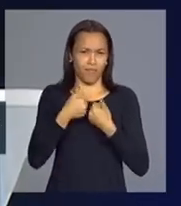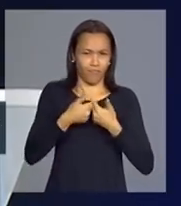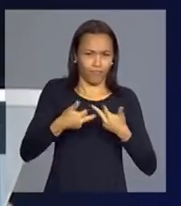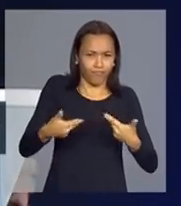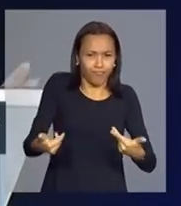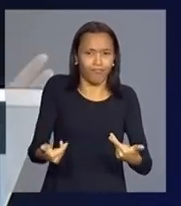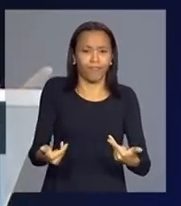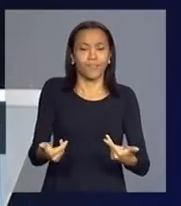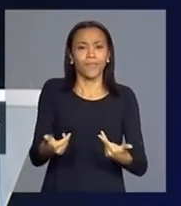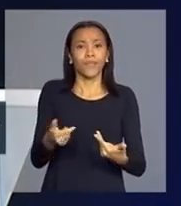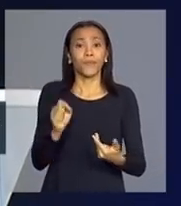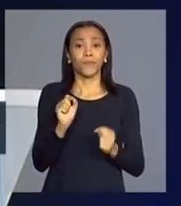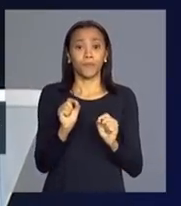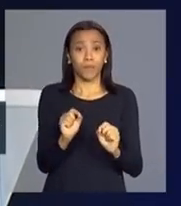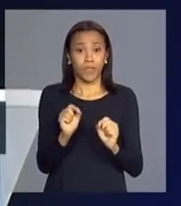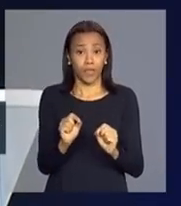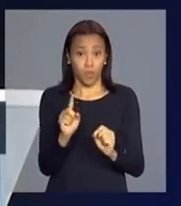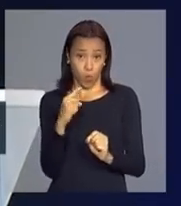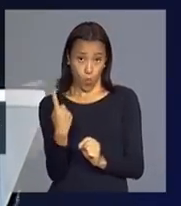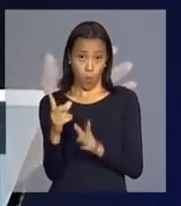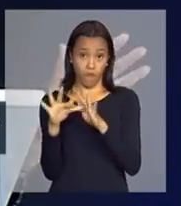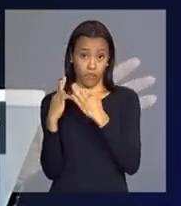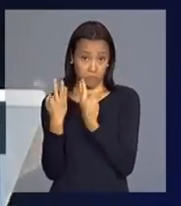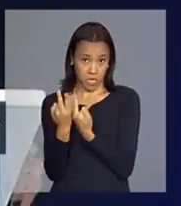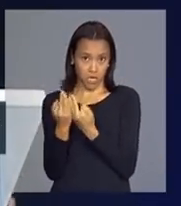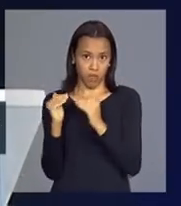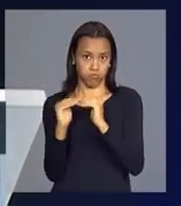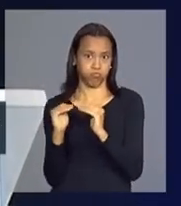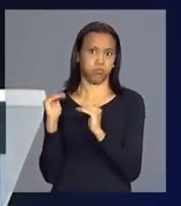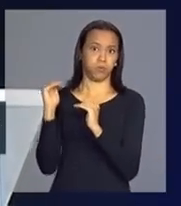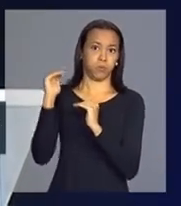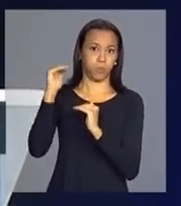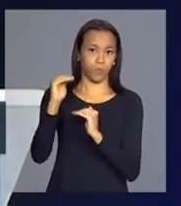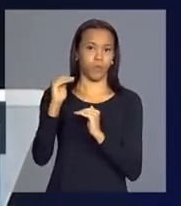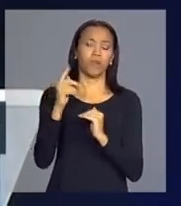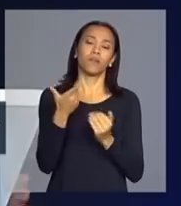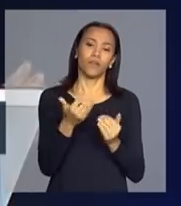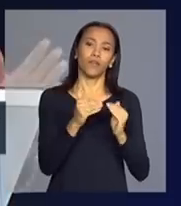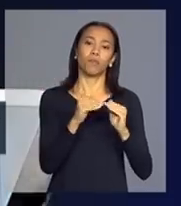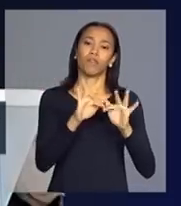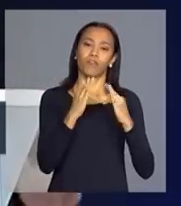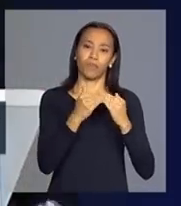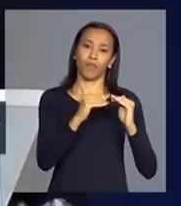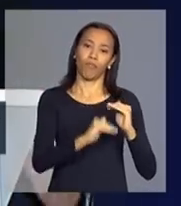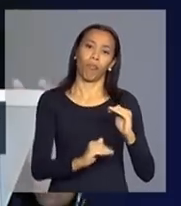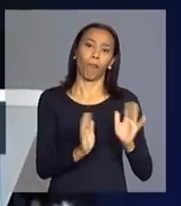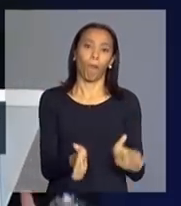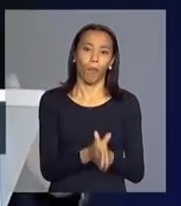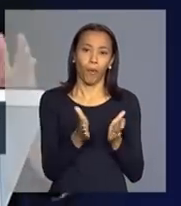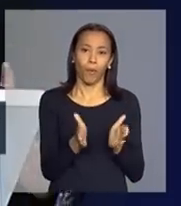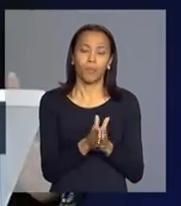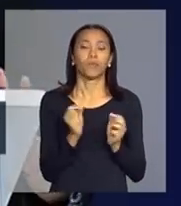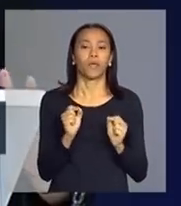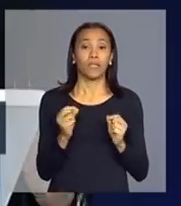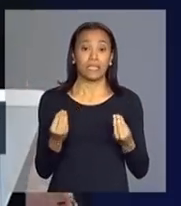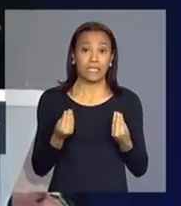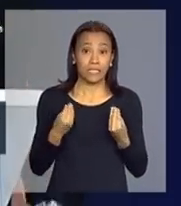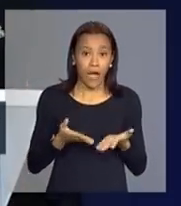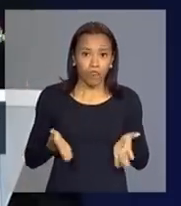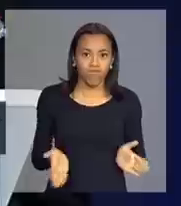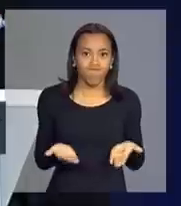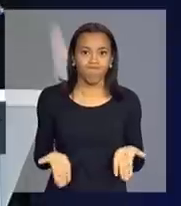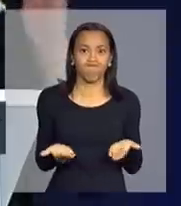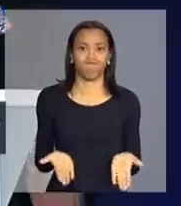diferenciados entre uma família de classe média e uma família pobre, para dar estímulos adequados às